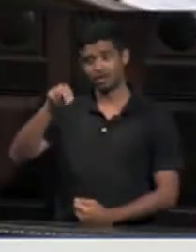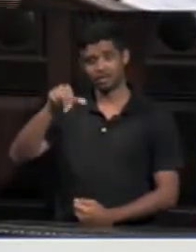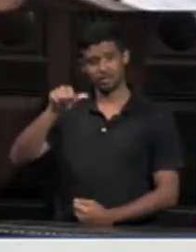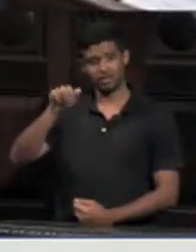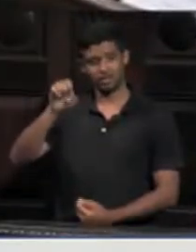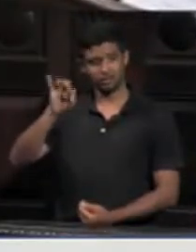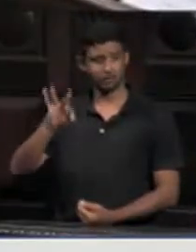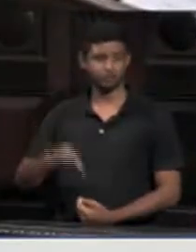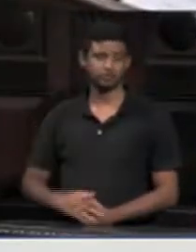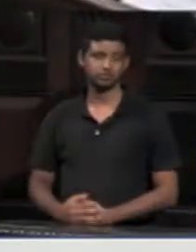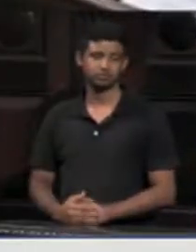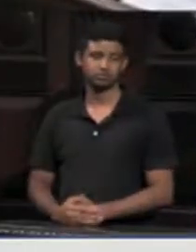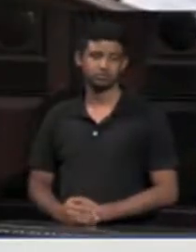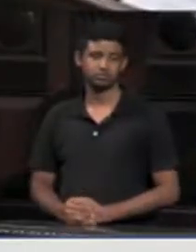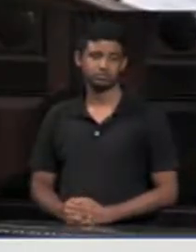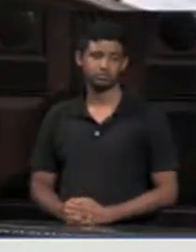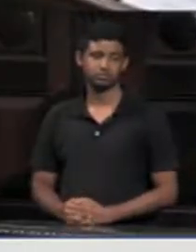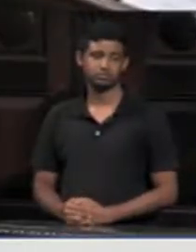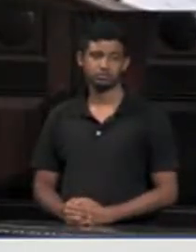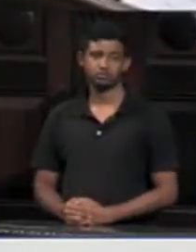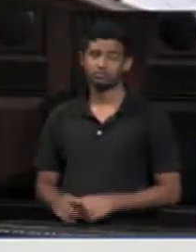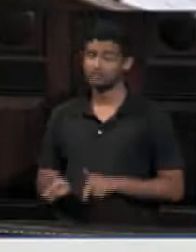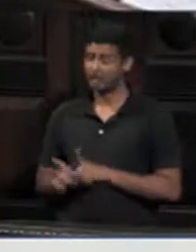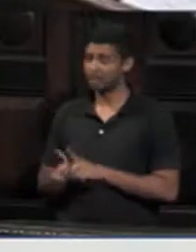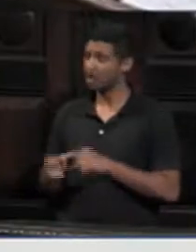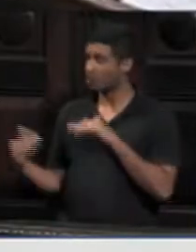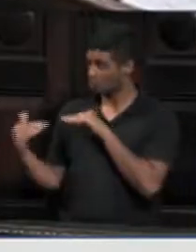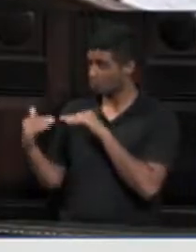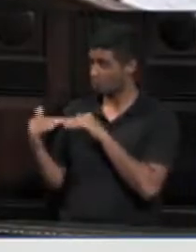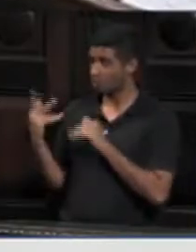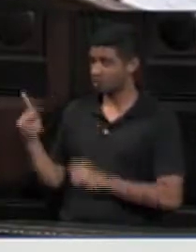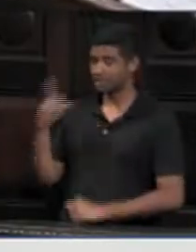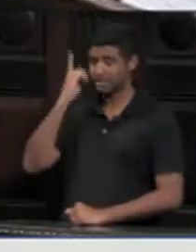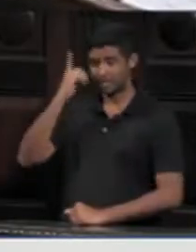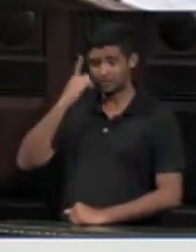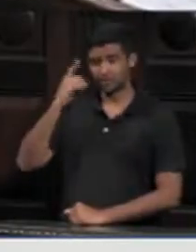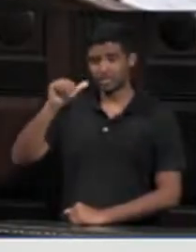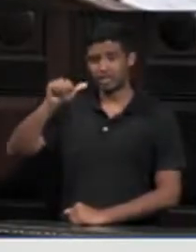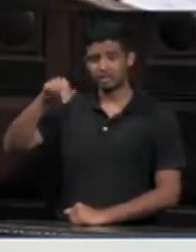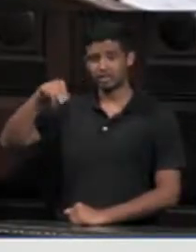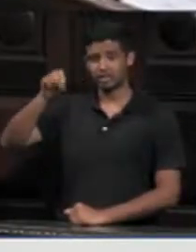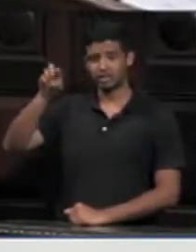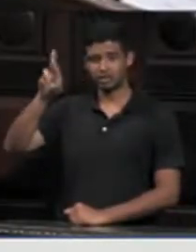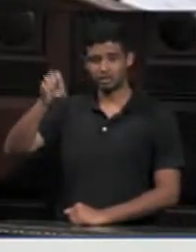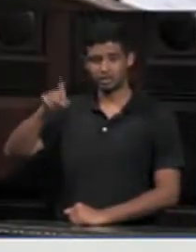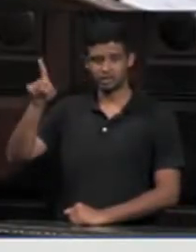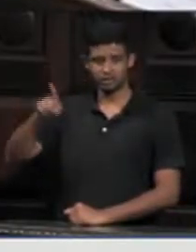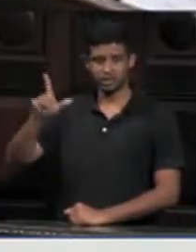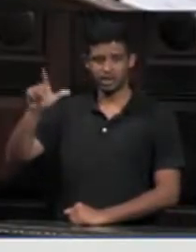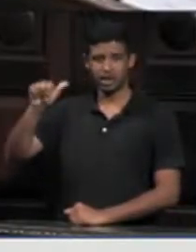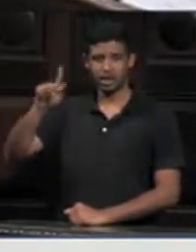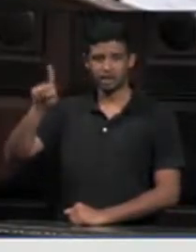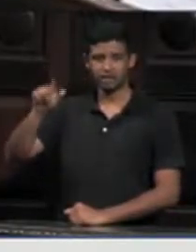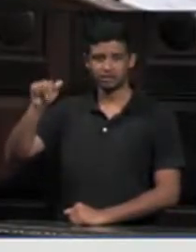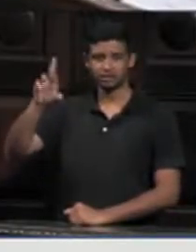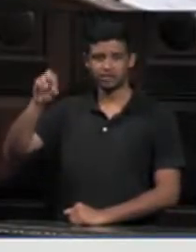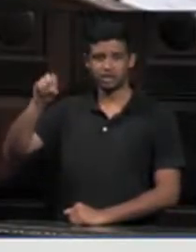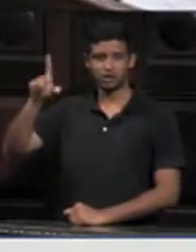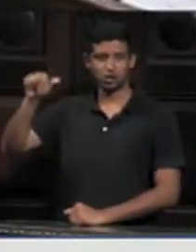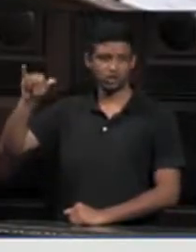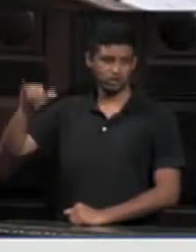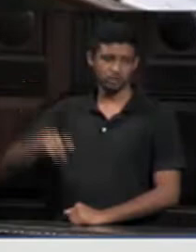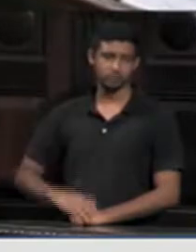que eu prestigio do deputado André Lazzaroni sobre esse projeto de incentivo à cultura que nós estamos votando aqui.